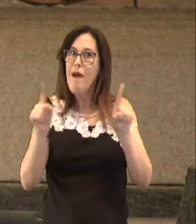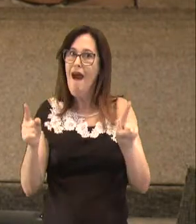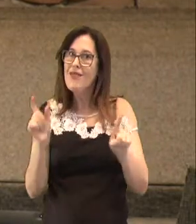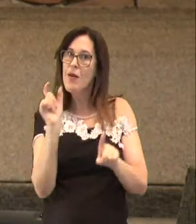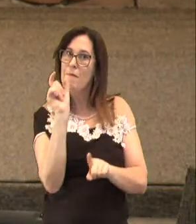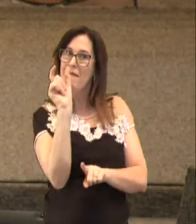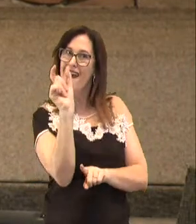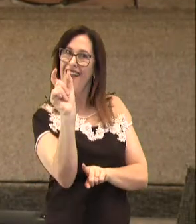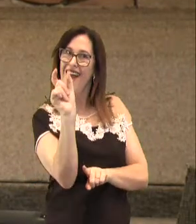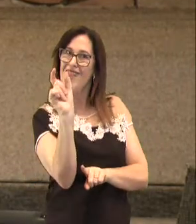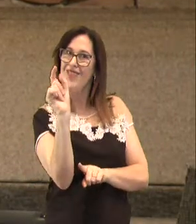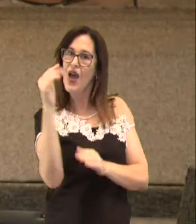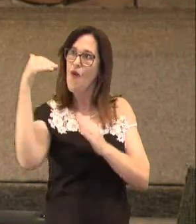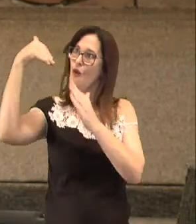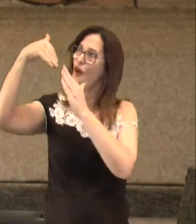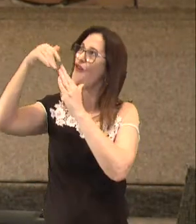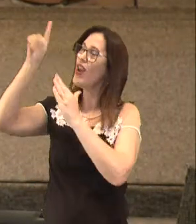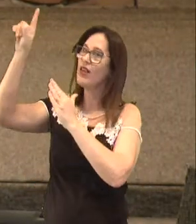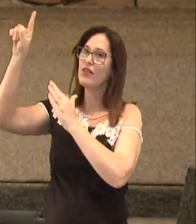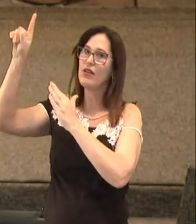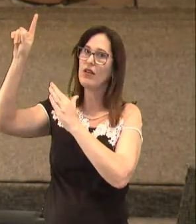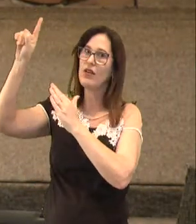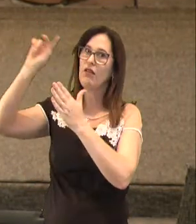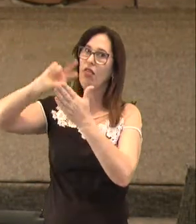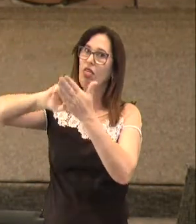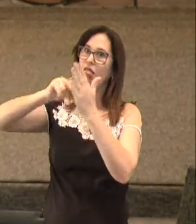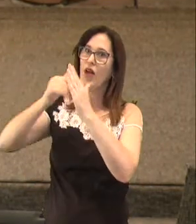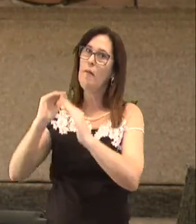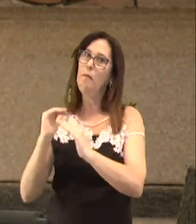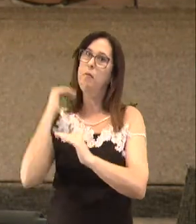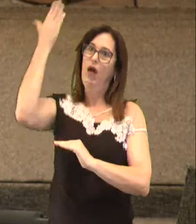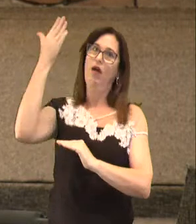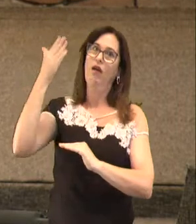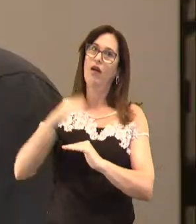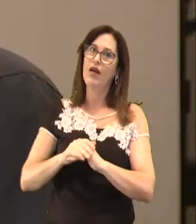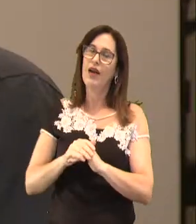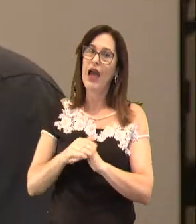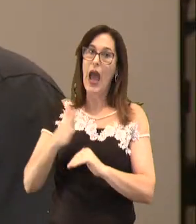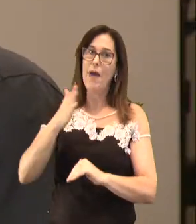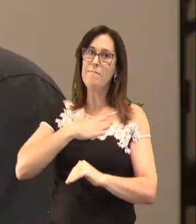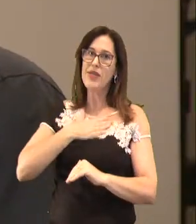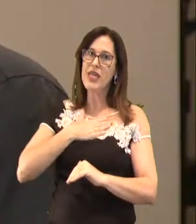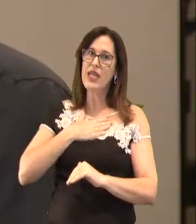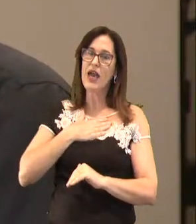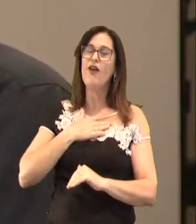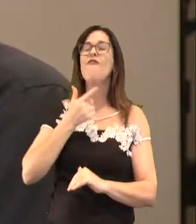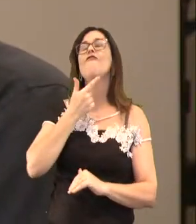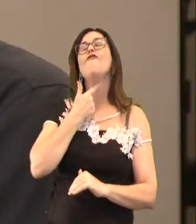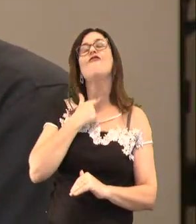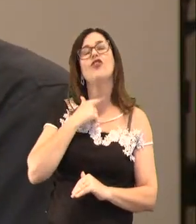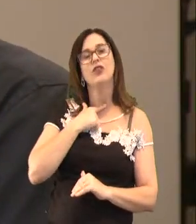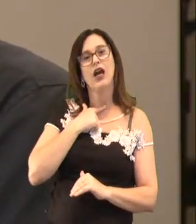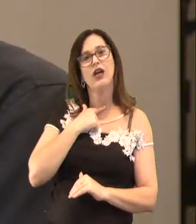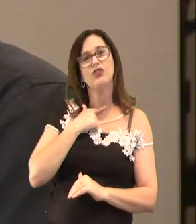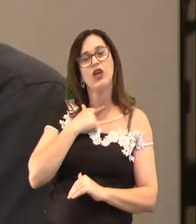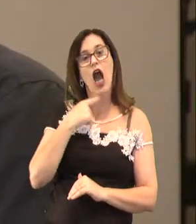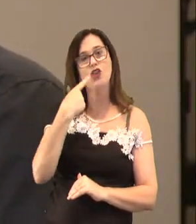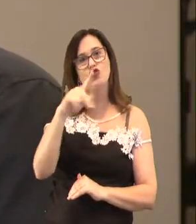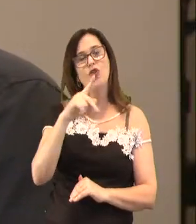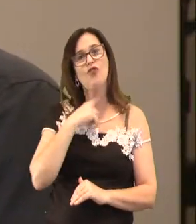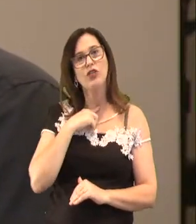se refere a Deus, ela ganha muito mais significado. Perceba, a minha e a sua vontade se refere a